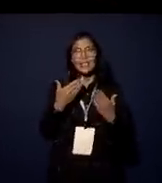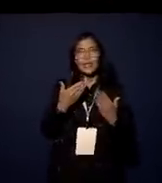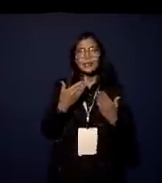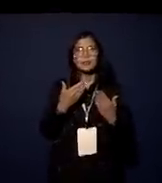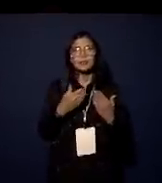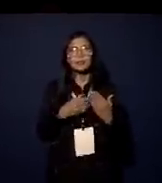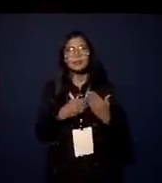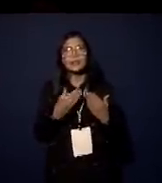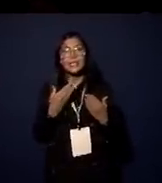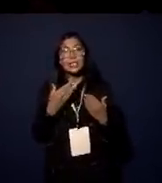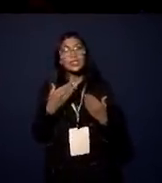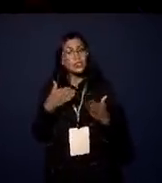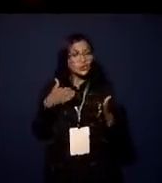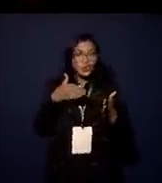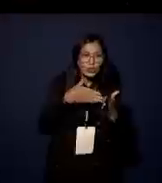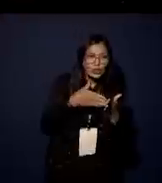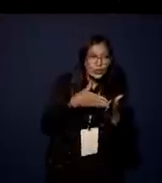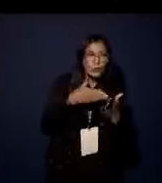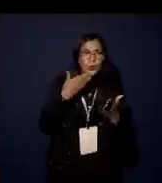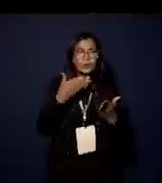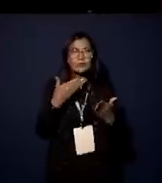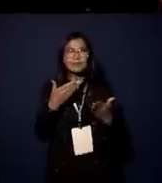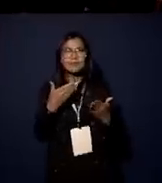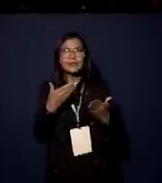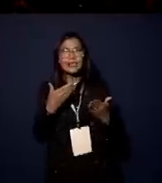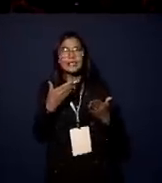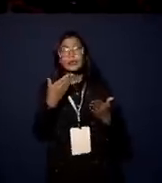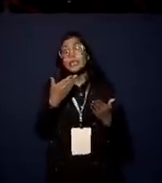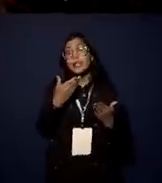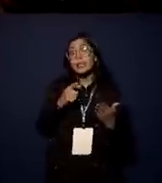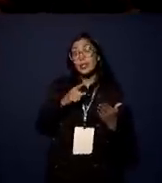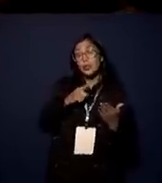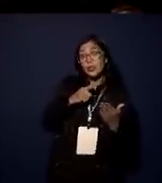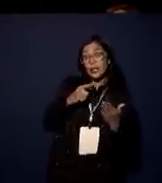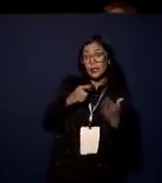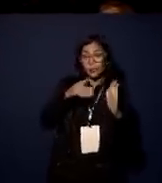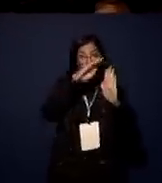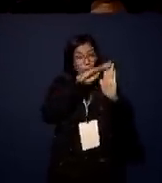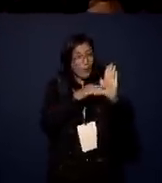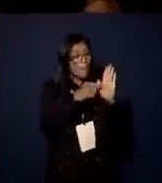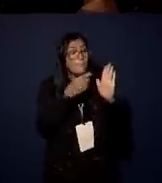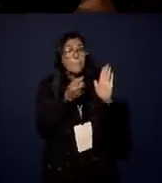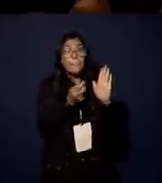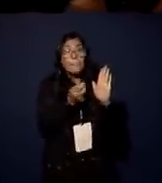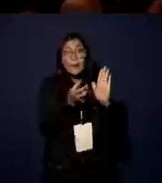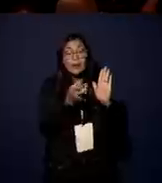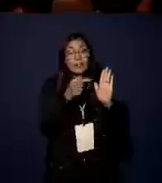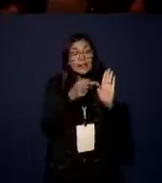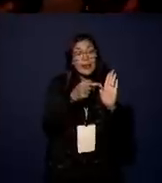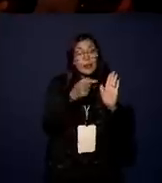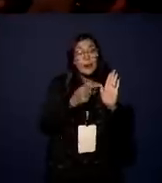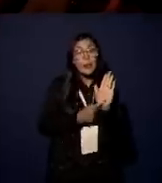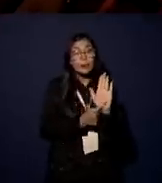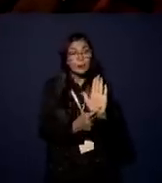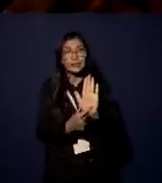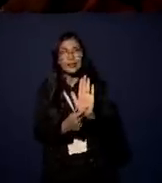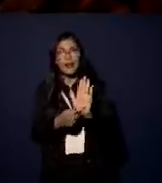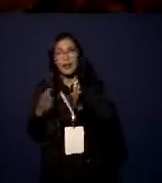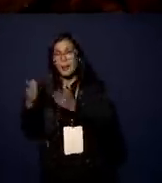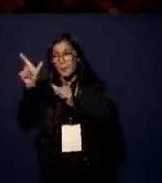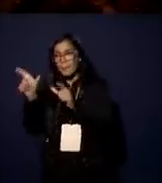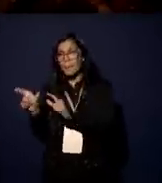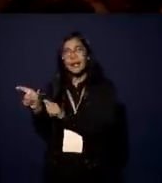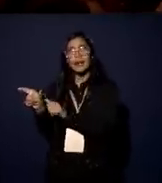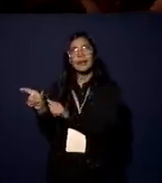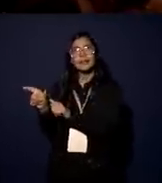a gente chegou lá e a gente tá colocando assim de bom o que que eu tenho de ativo aqui na via que é o álcool que eu posso dar de diferente para o céu então